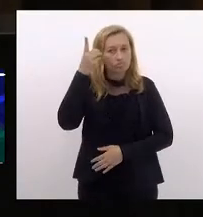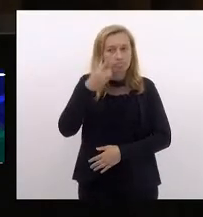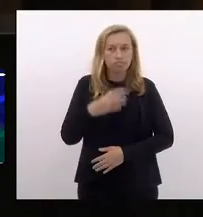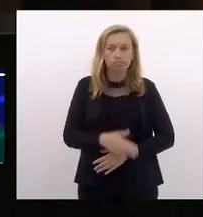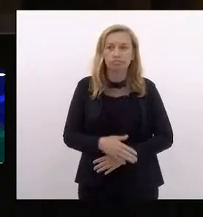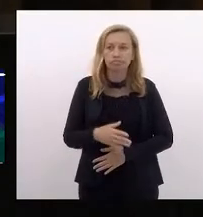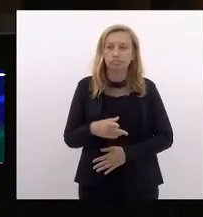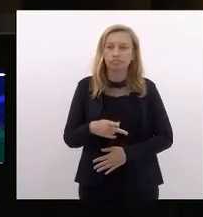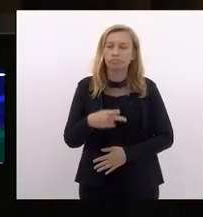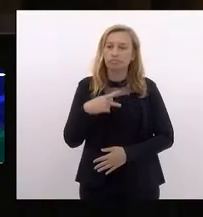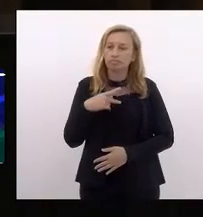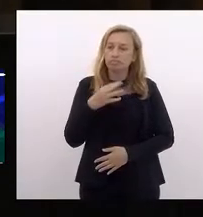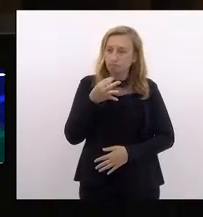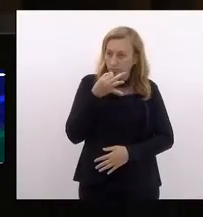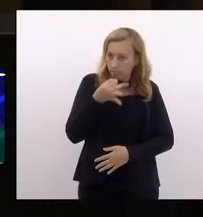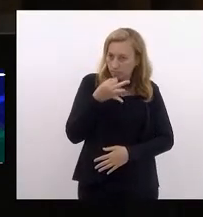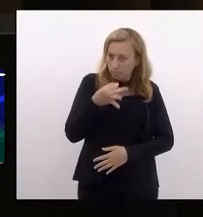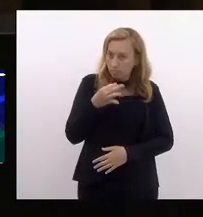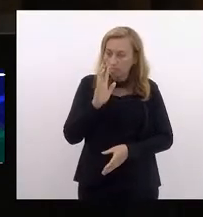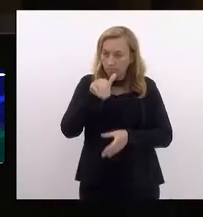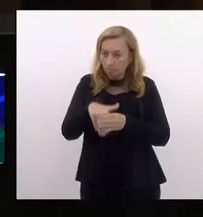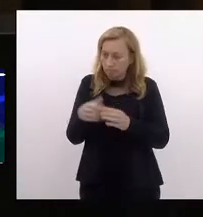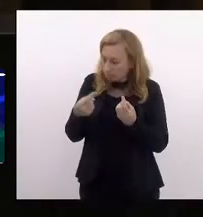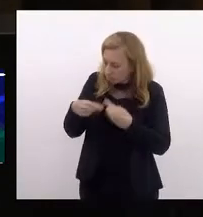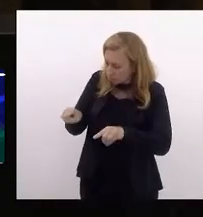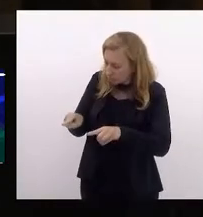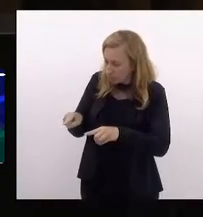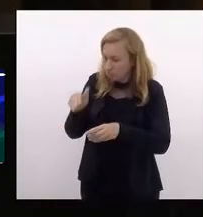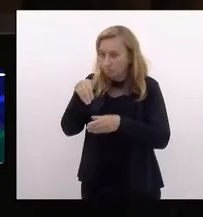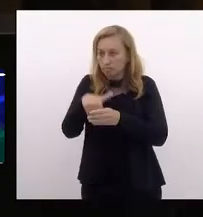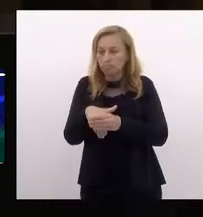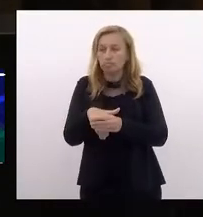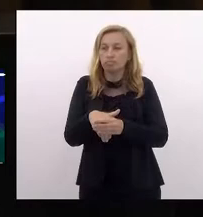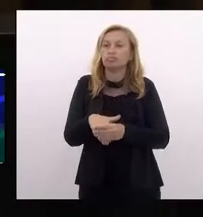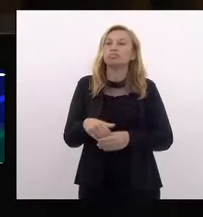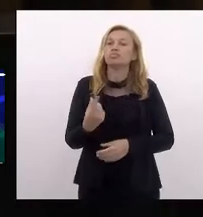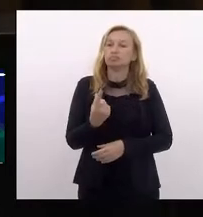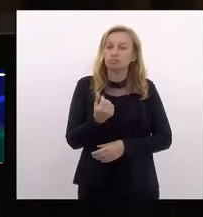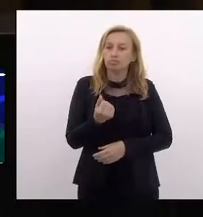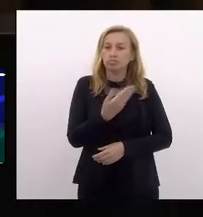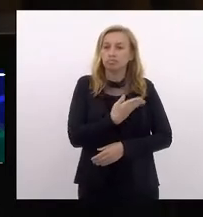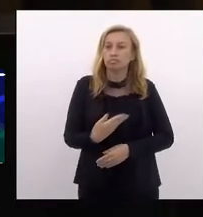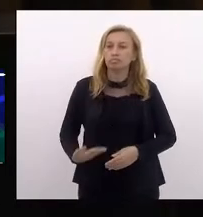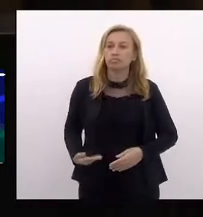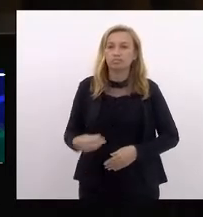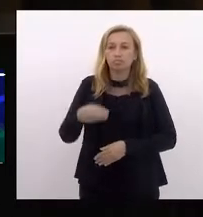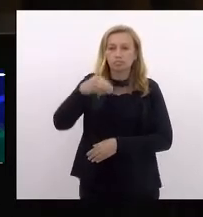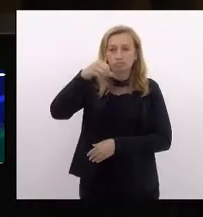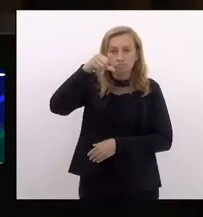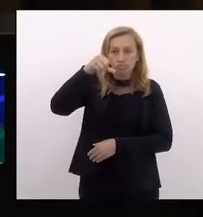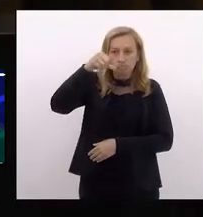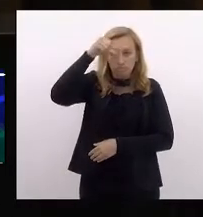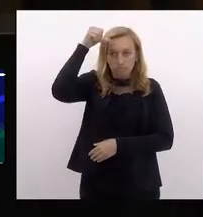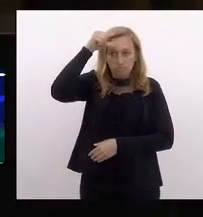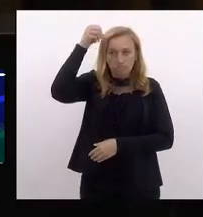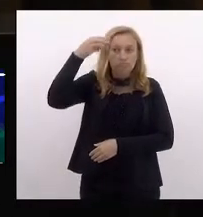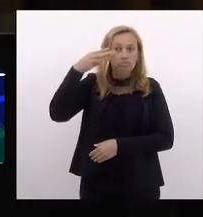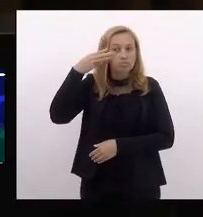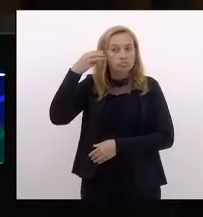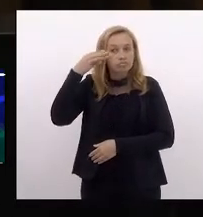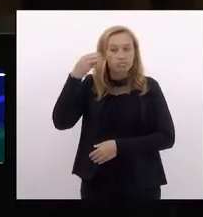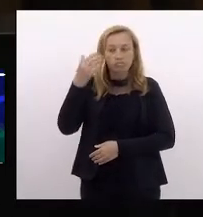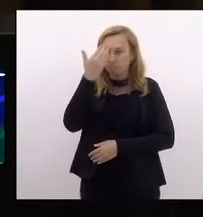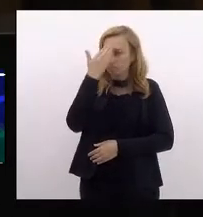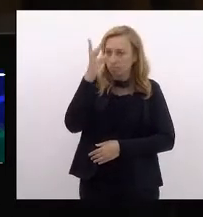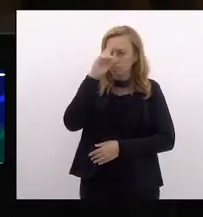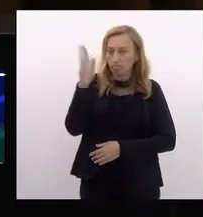a nossa sugestão de voto contrário as contas do governo Wilson vixel e Cláudio